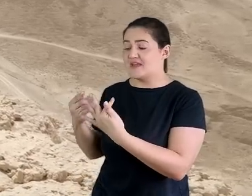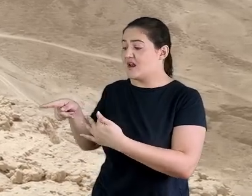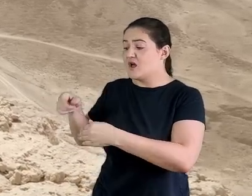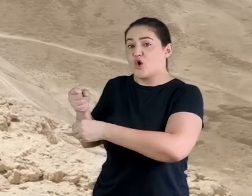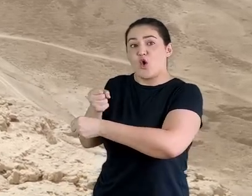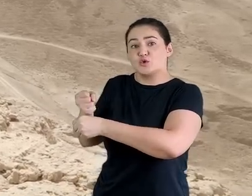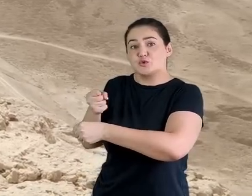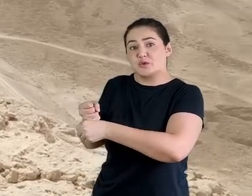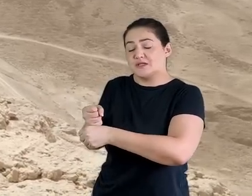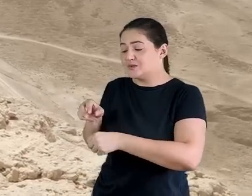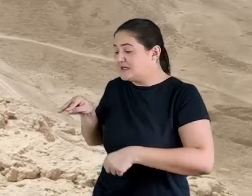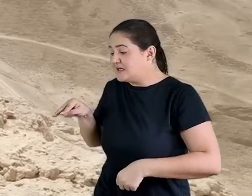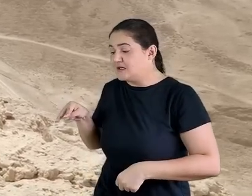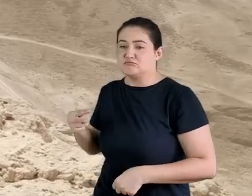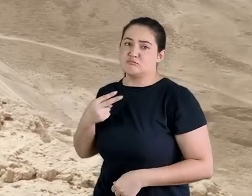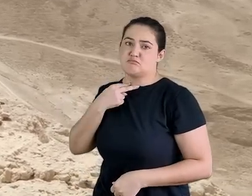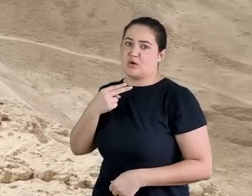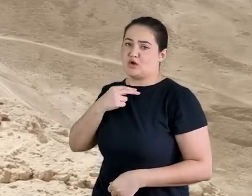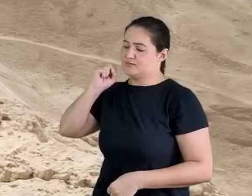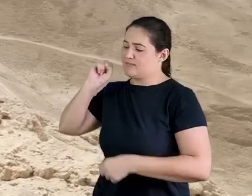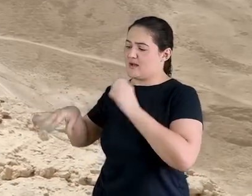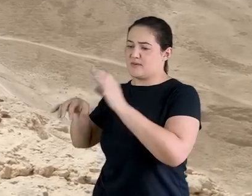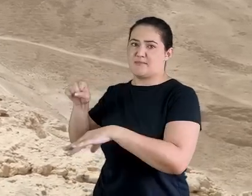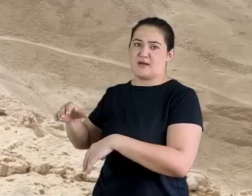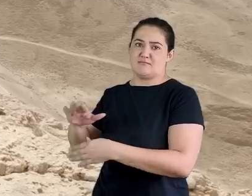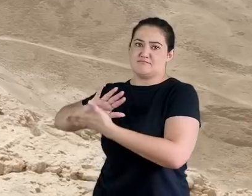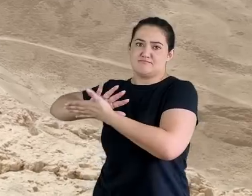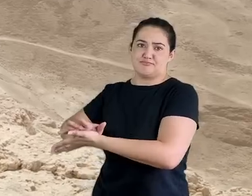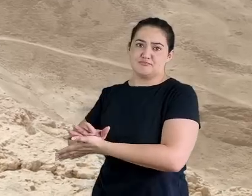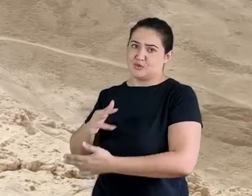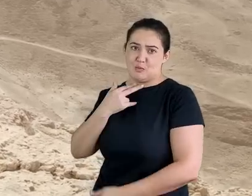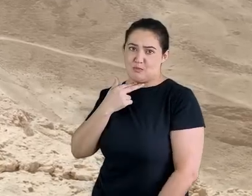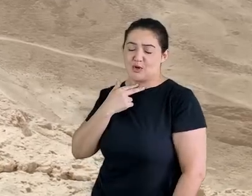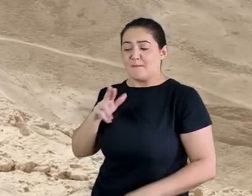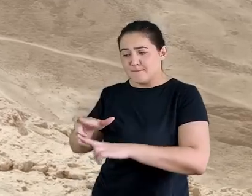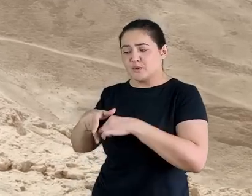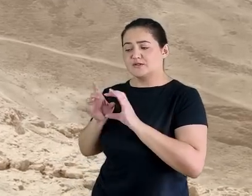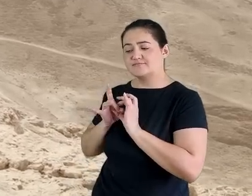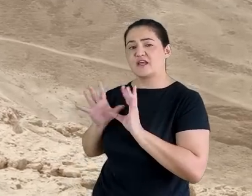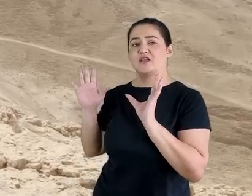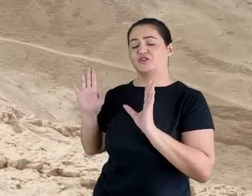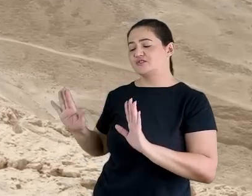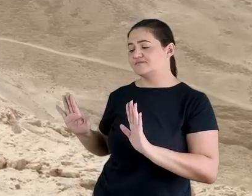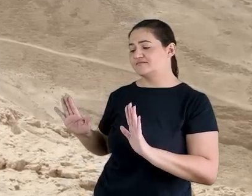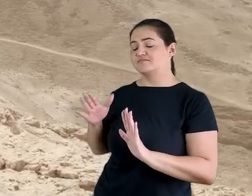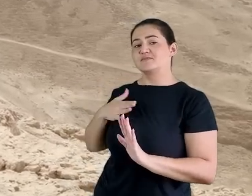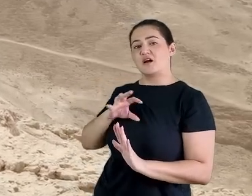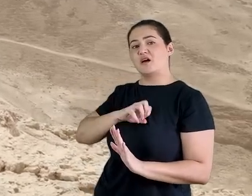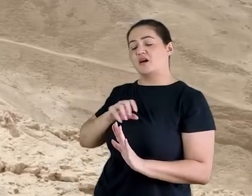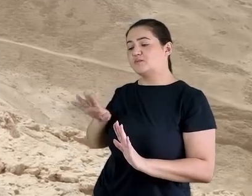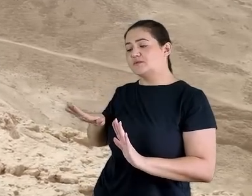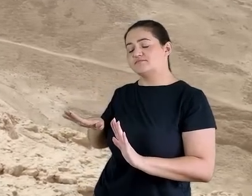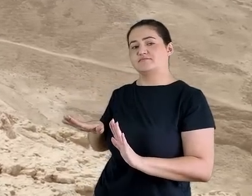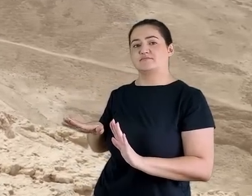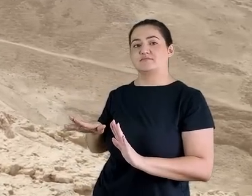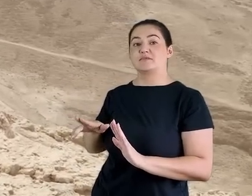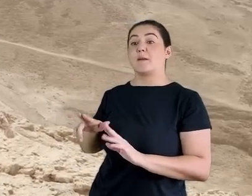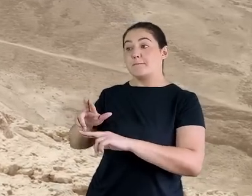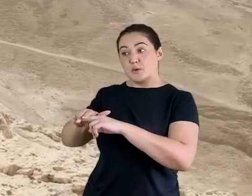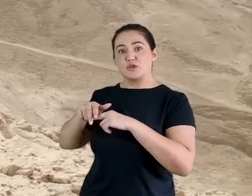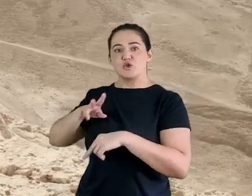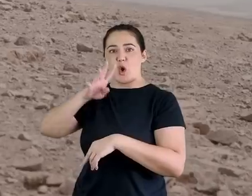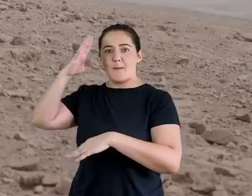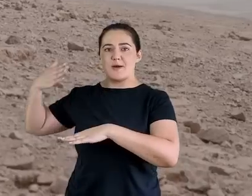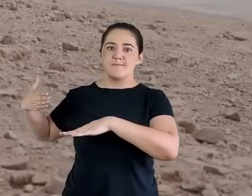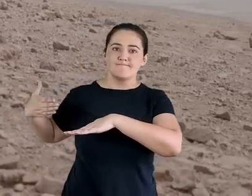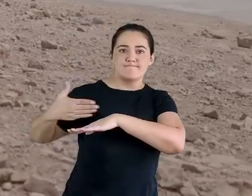e, sabedores de que os romanos em breve assaltariam a fortaleza, eles tomaram uma decisão muito difícil, que você vai saber daqui a pouco qual